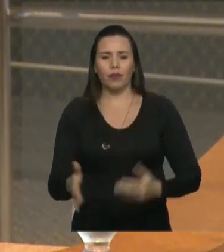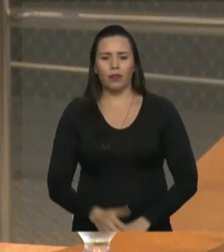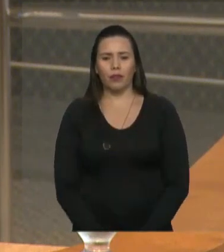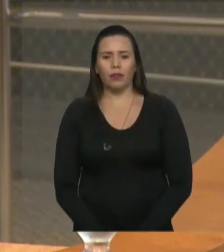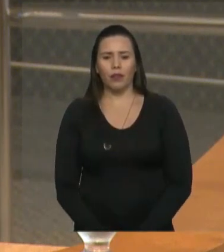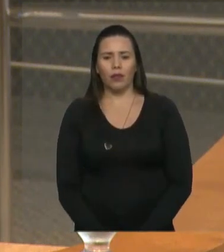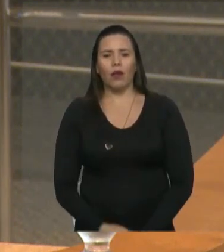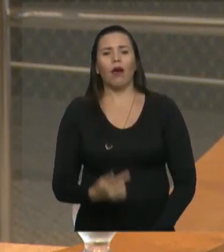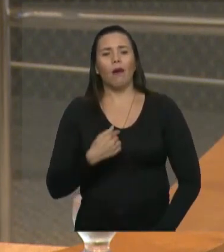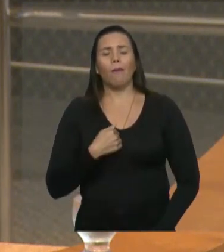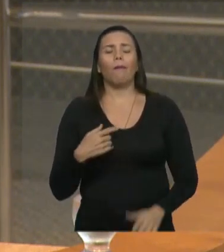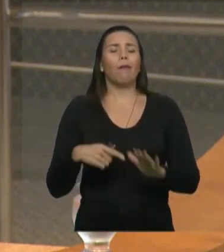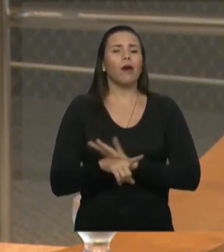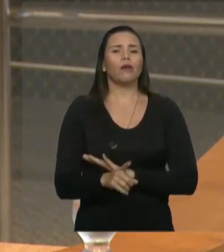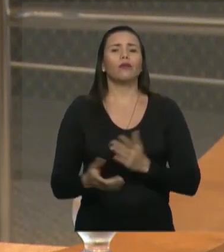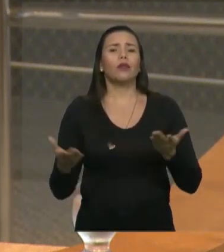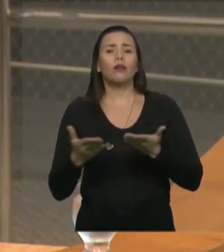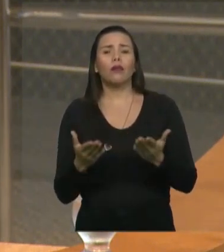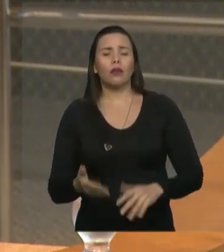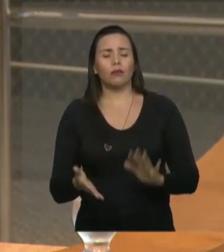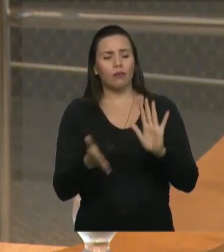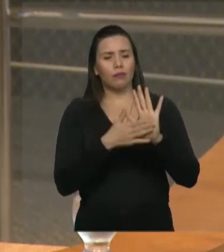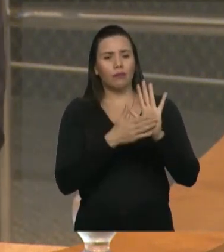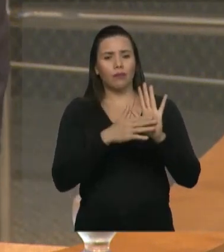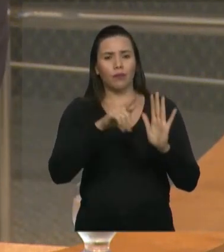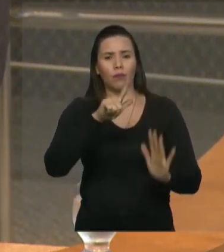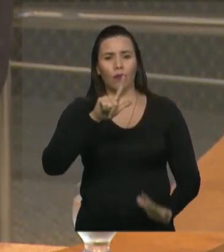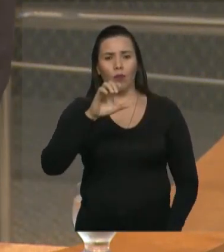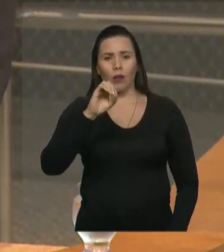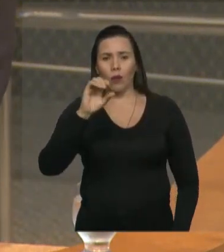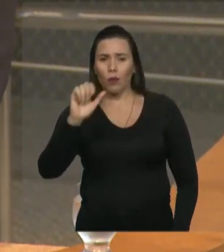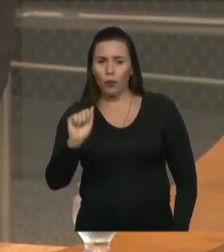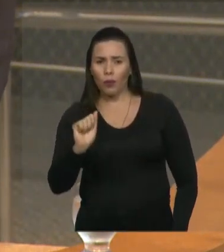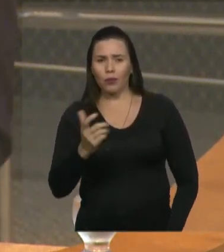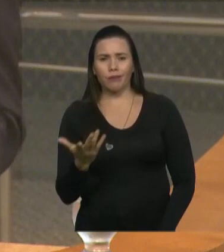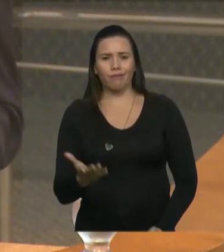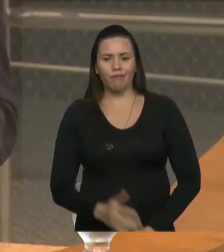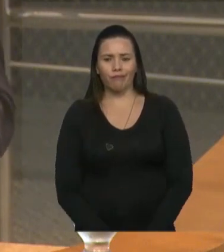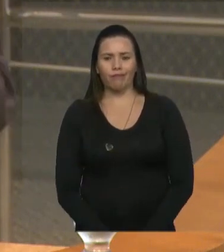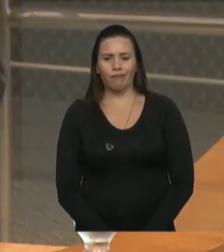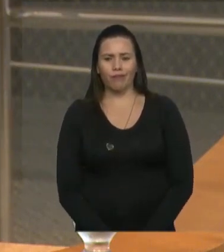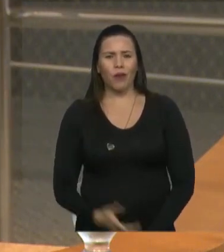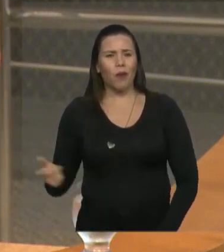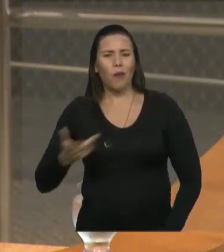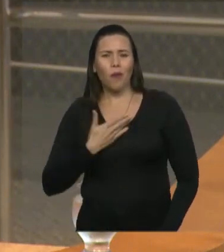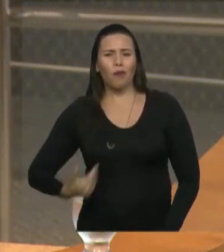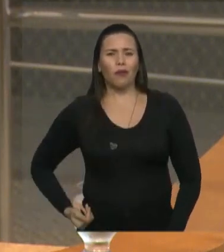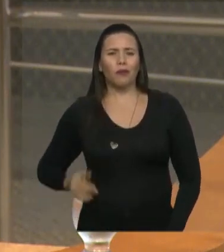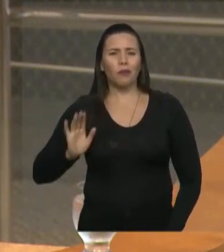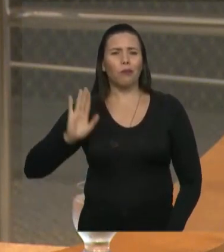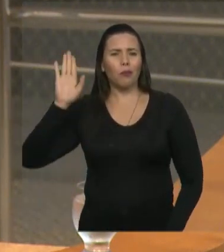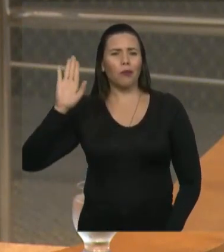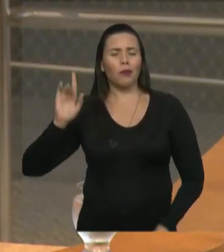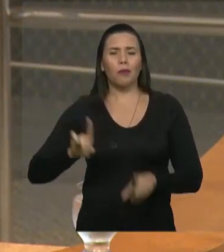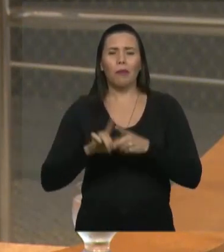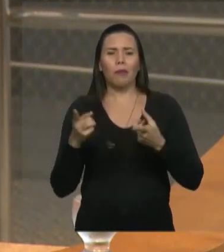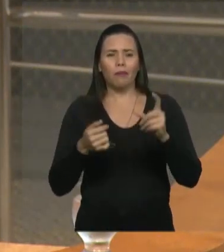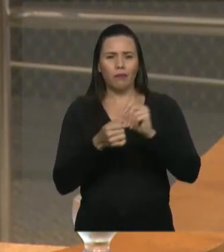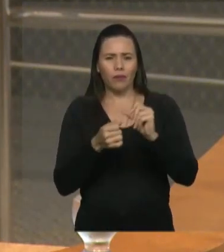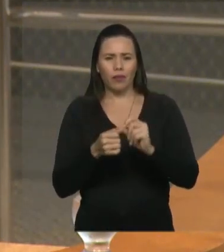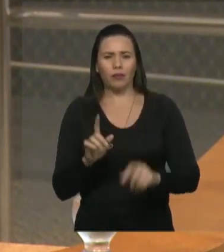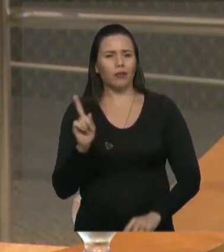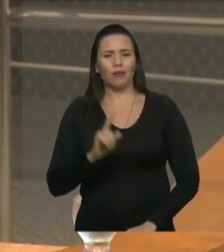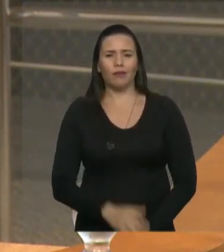aprovar. É o povo sem resposta. É um governo que prometeu e não cumpriu. Aumentou